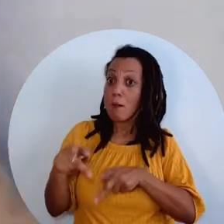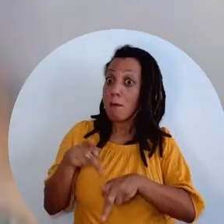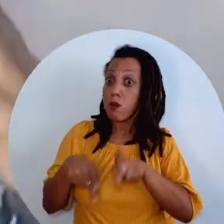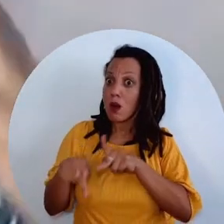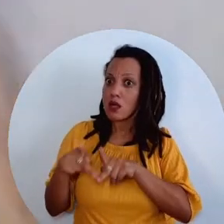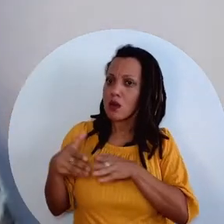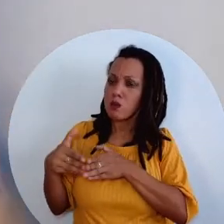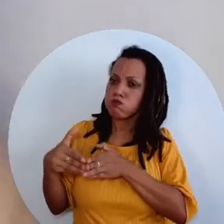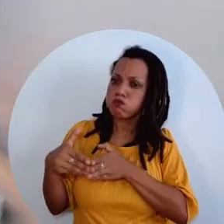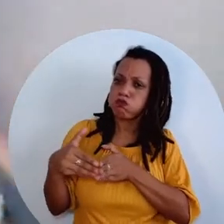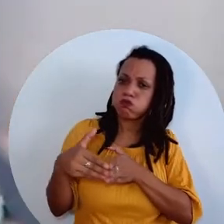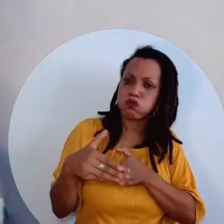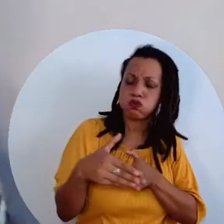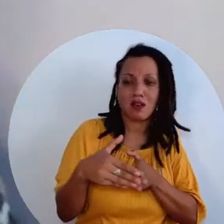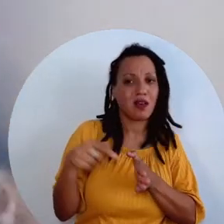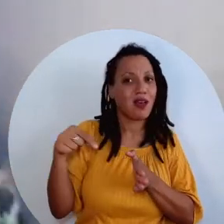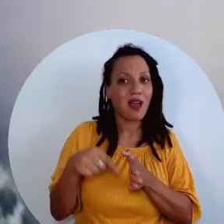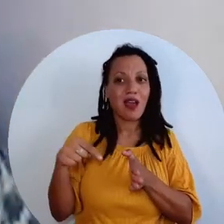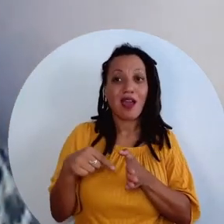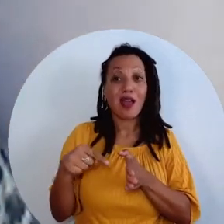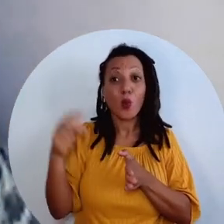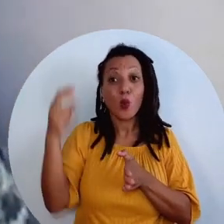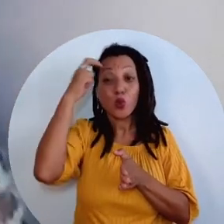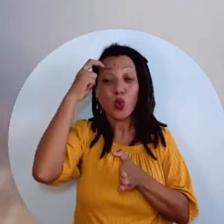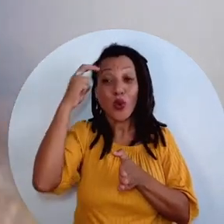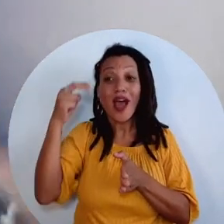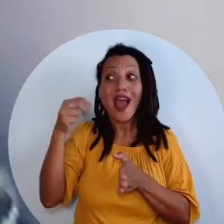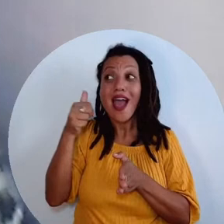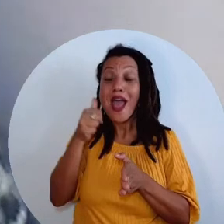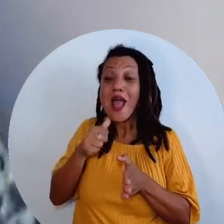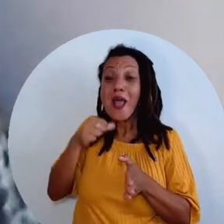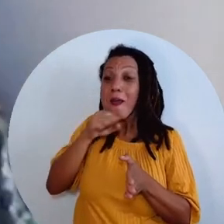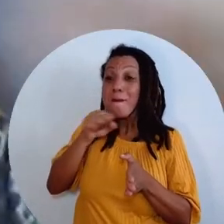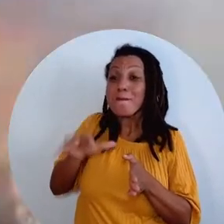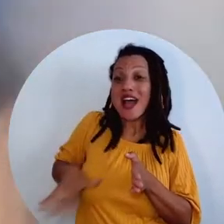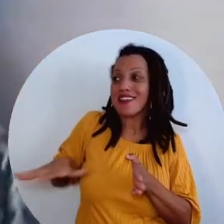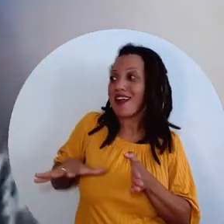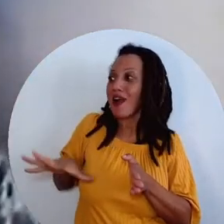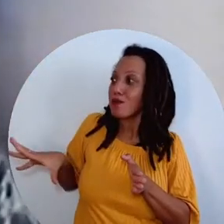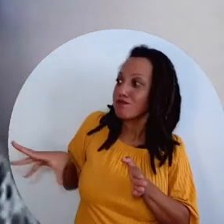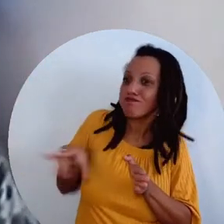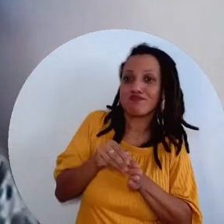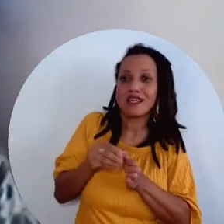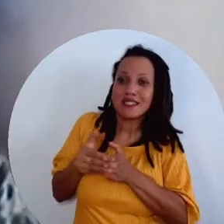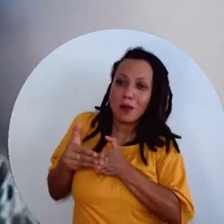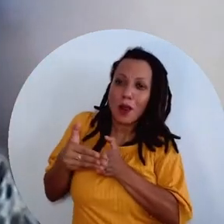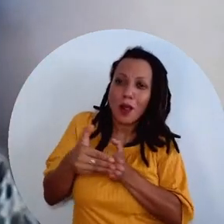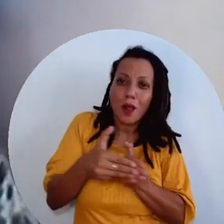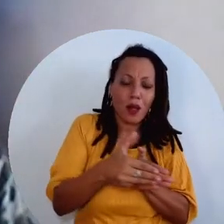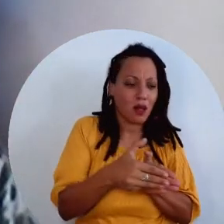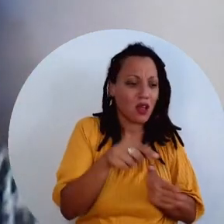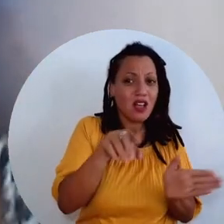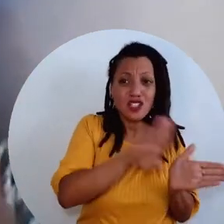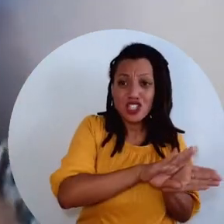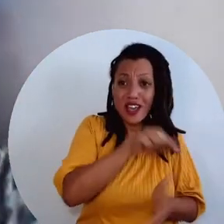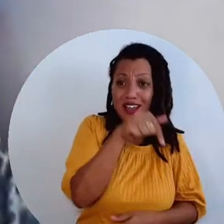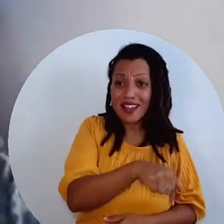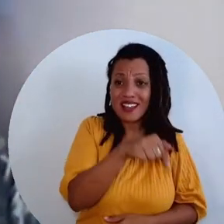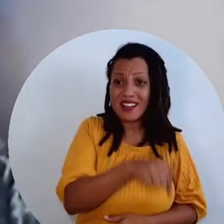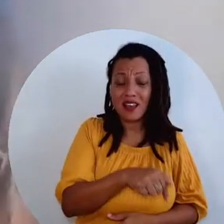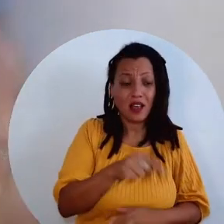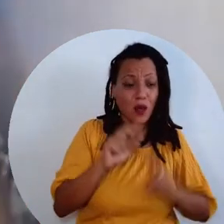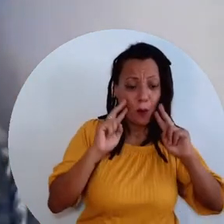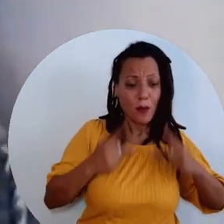têm etos civilizatórios, matriarcais, matrilineares, e que chegam para um processo de desumanização, o que a